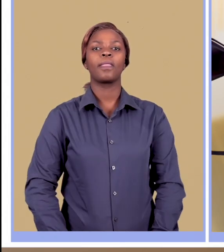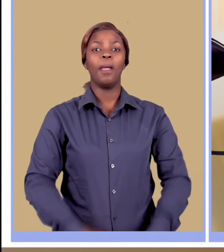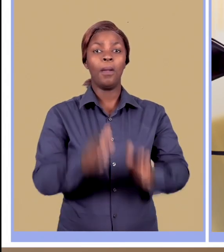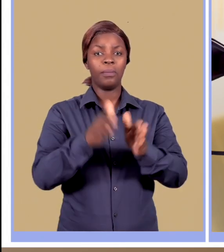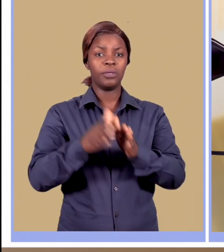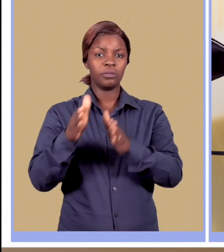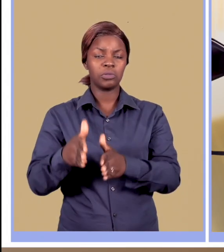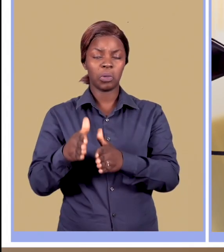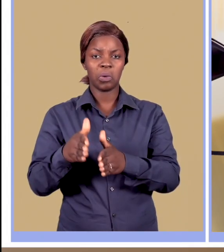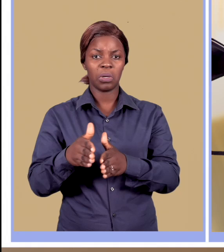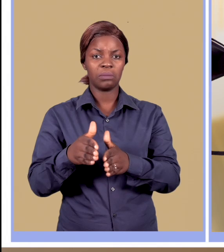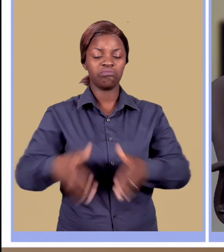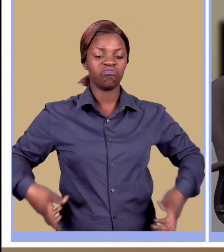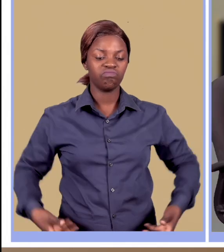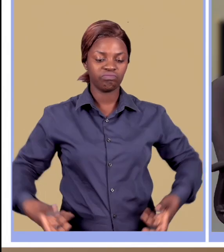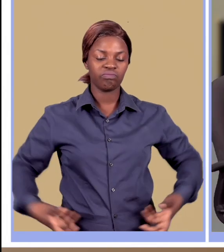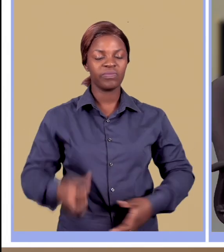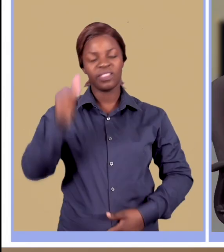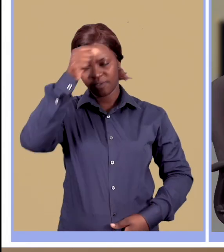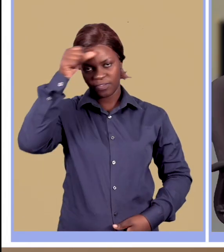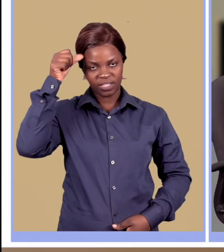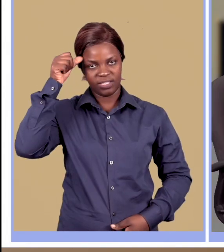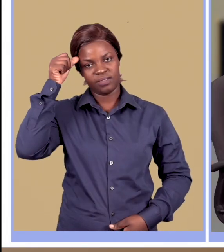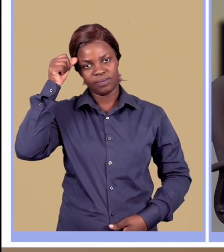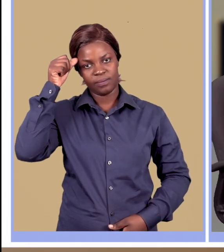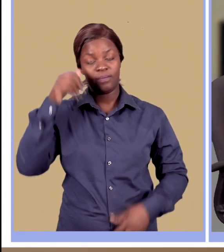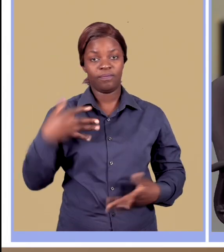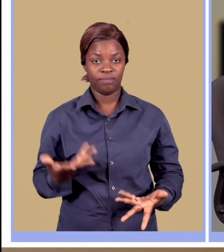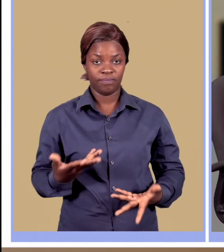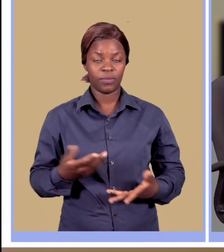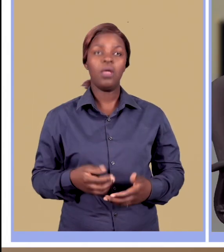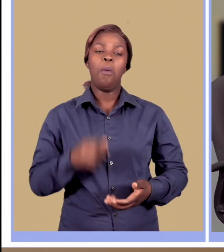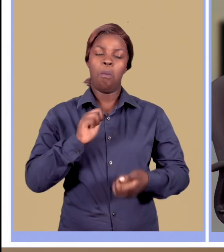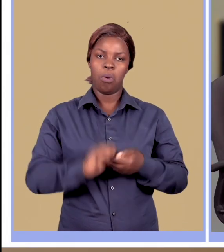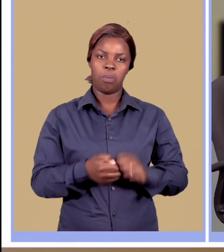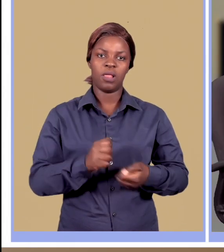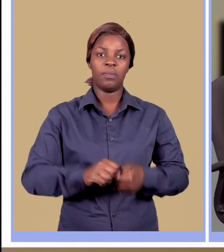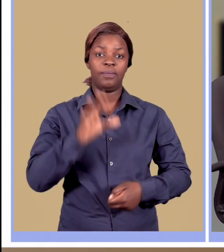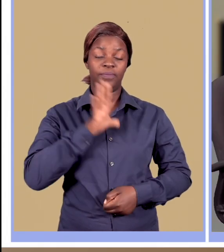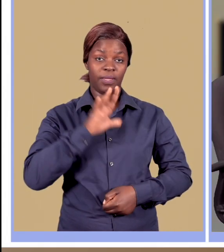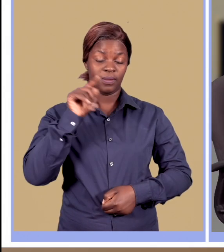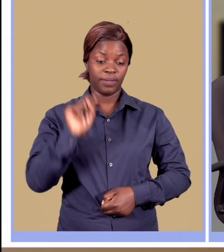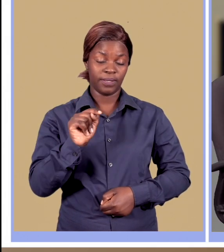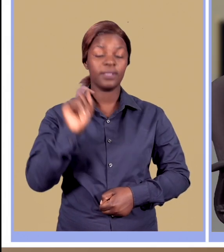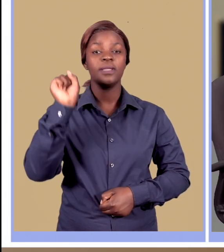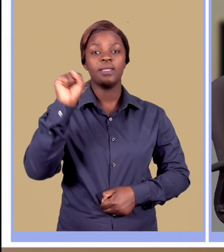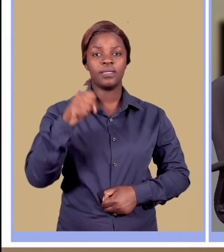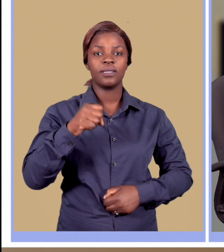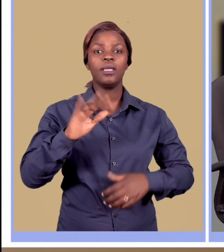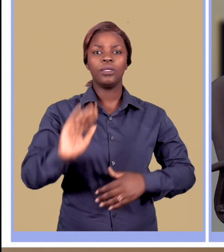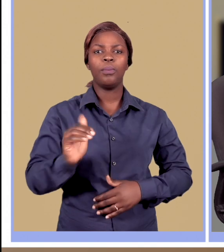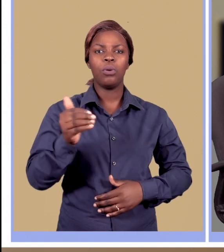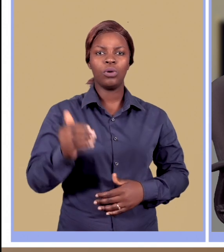tenham dificuldade de se movimentar. Devido a este problema da erosão, as